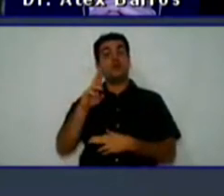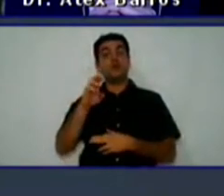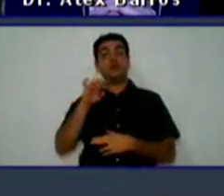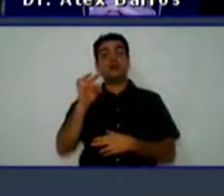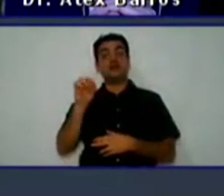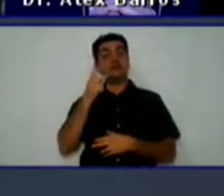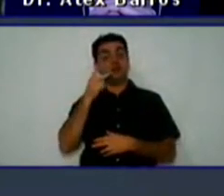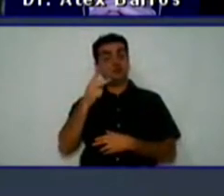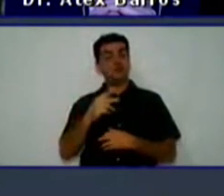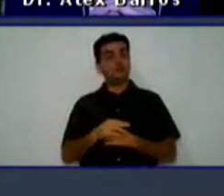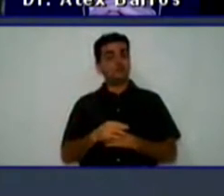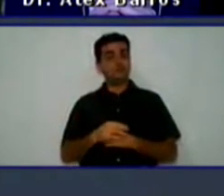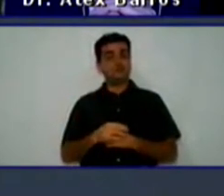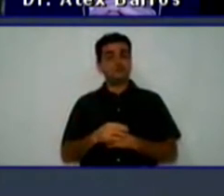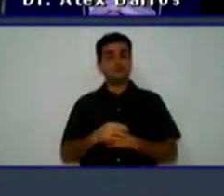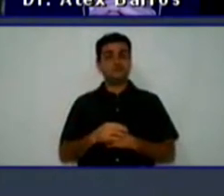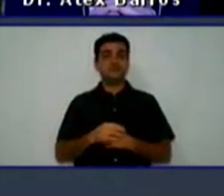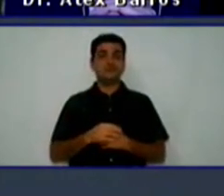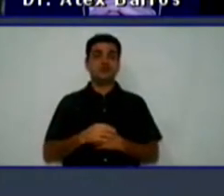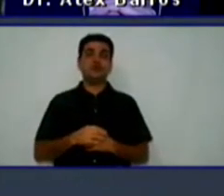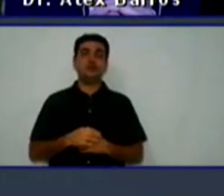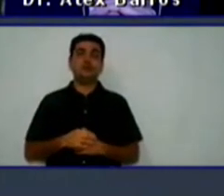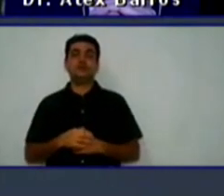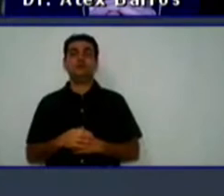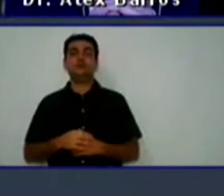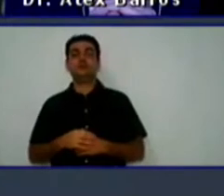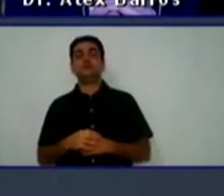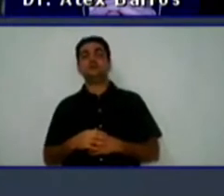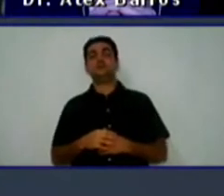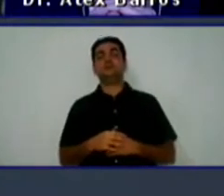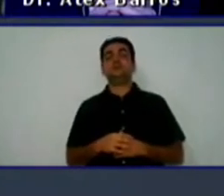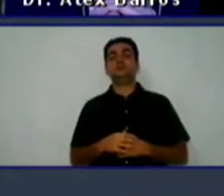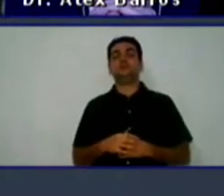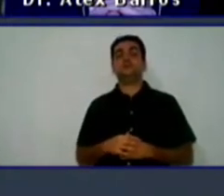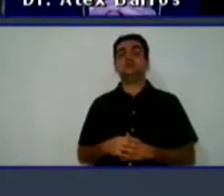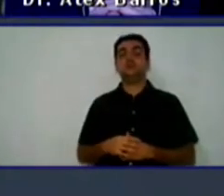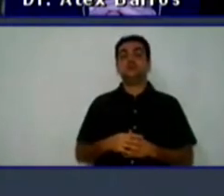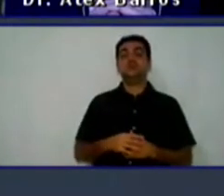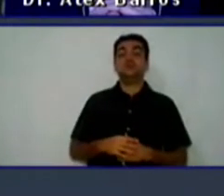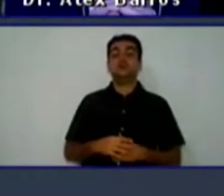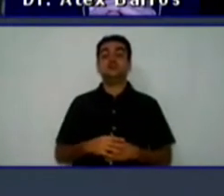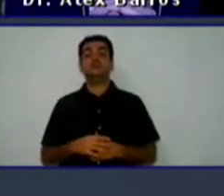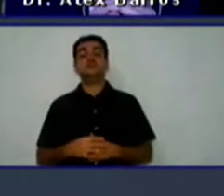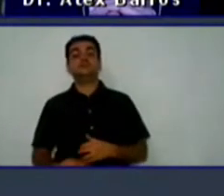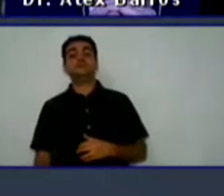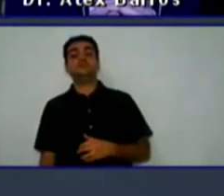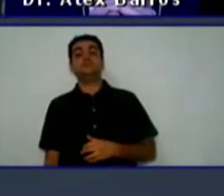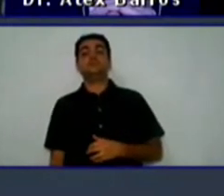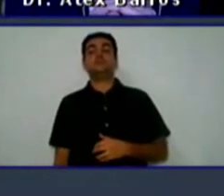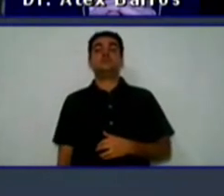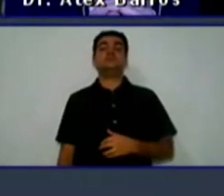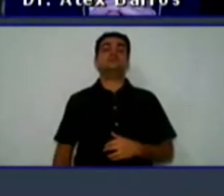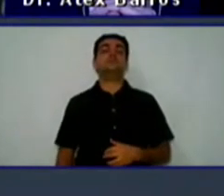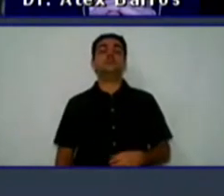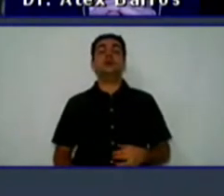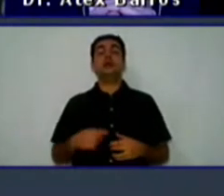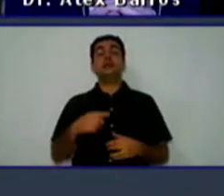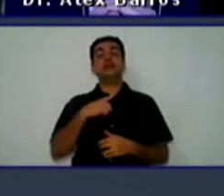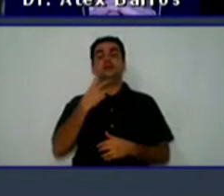da Procuradoria, da Vice-Procuradoria-Geral Eleitoral. Me parece que é um